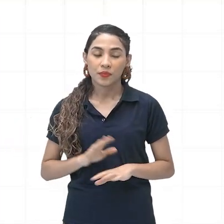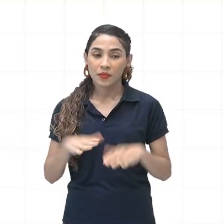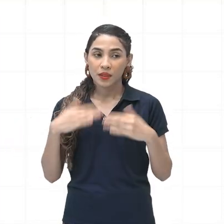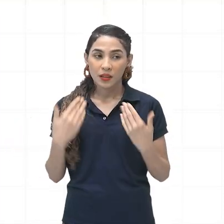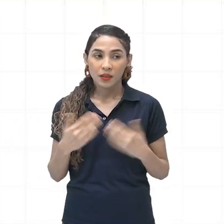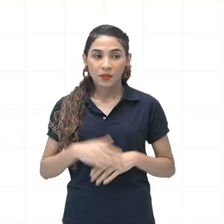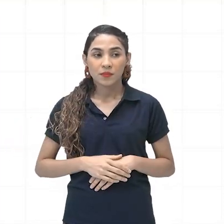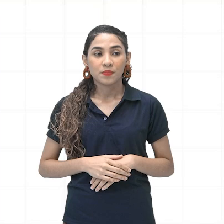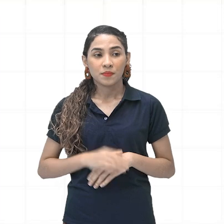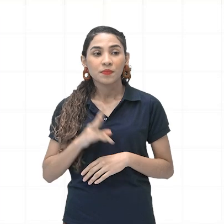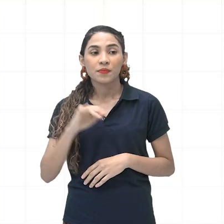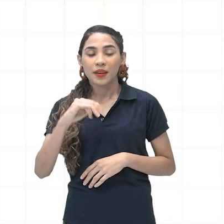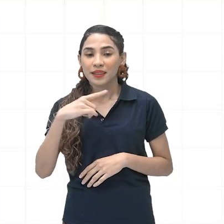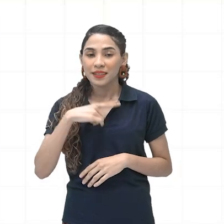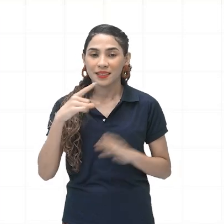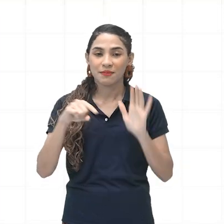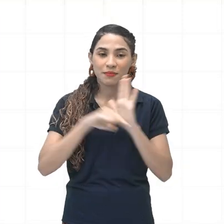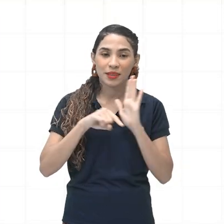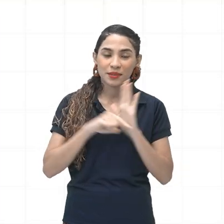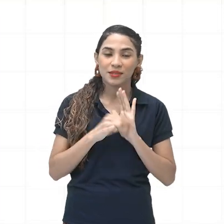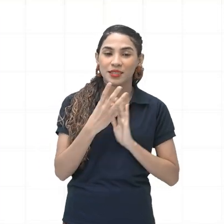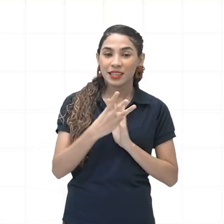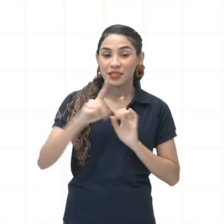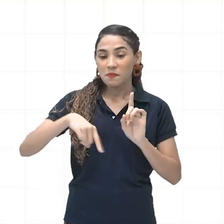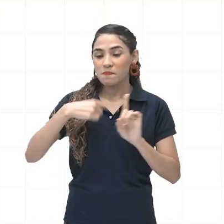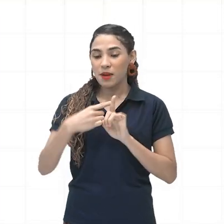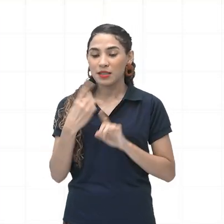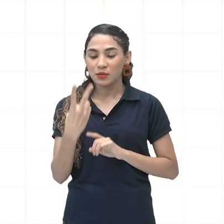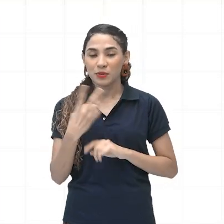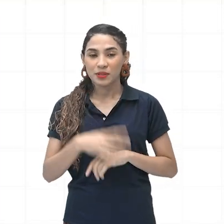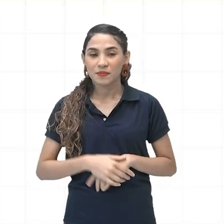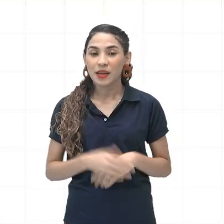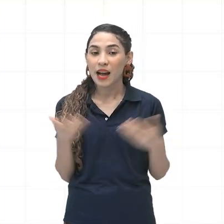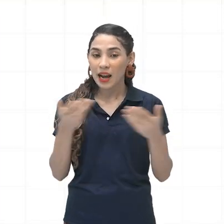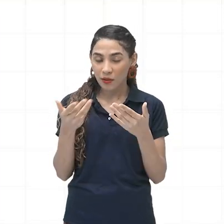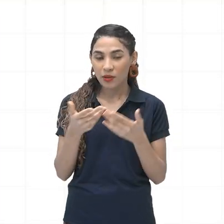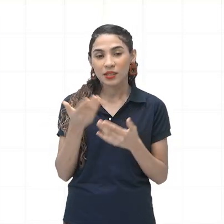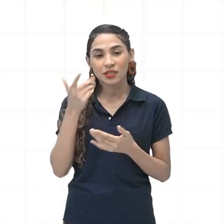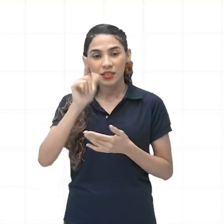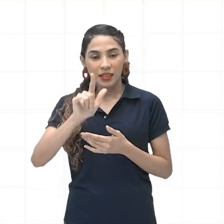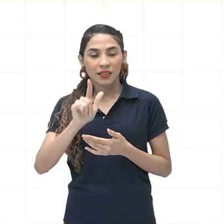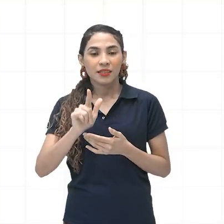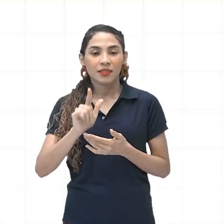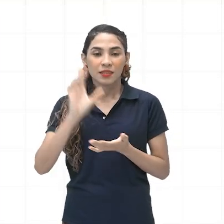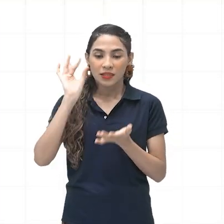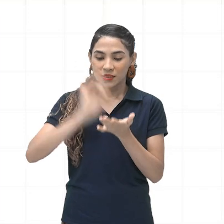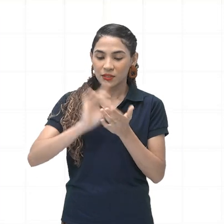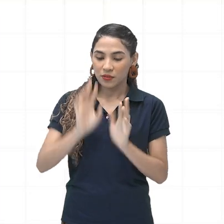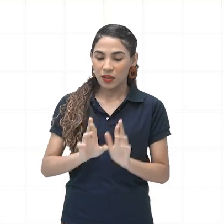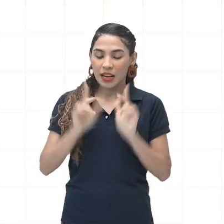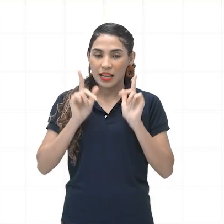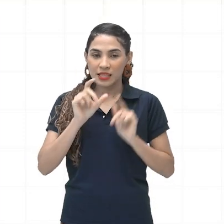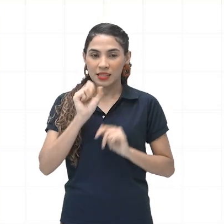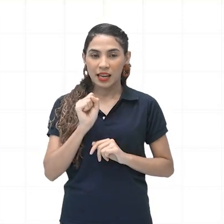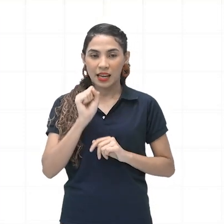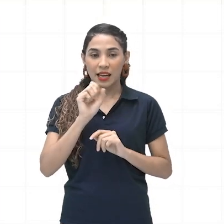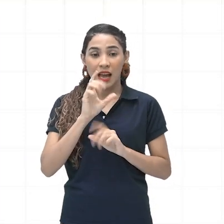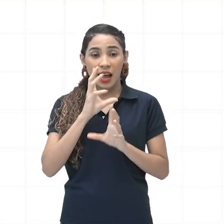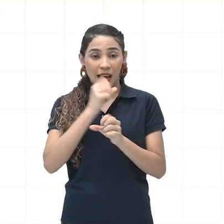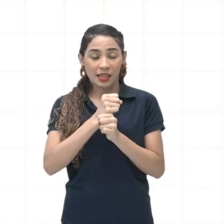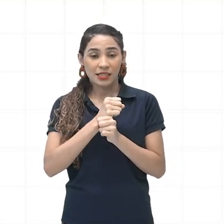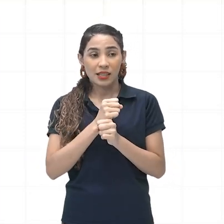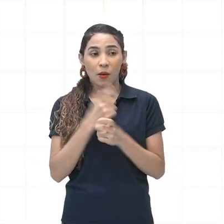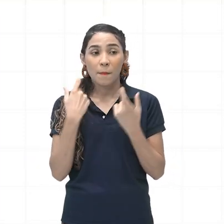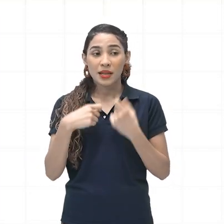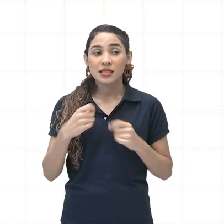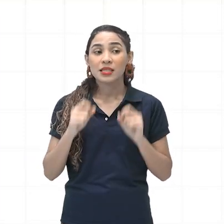Então, nós vamos ter aí menos 3 mais 2. Aí, agora, a gente já tem sinais diferentes da adição, onde a